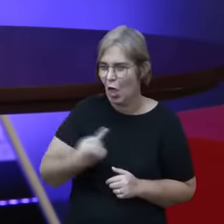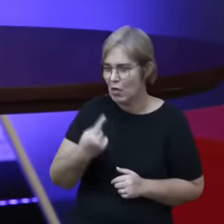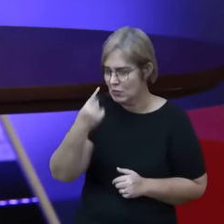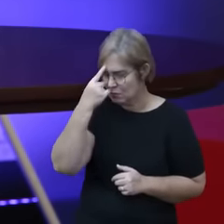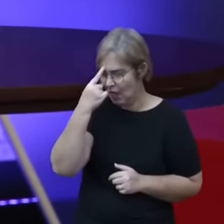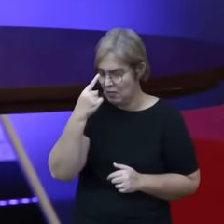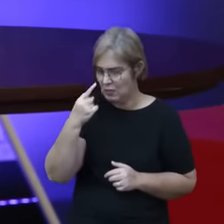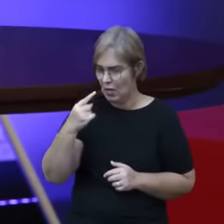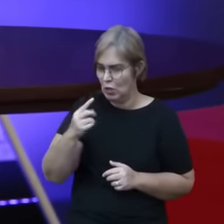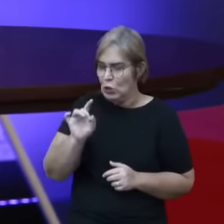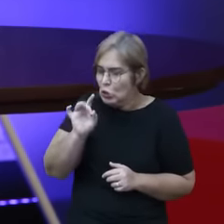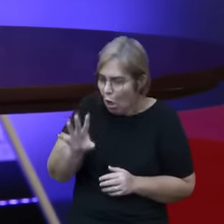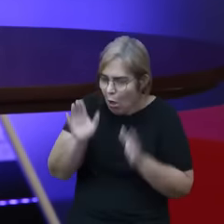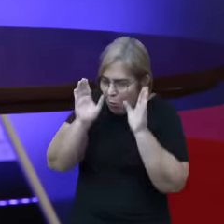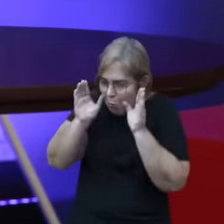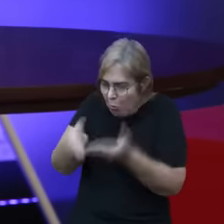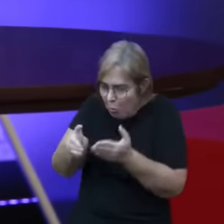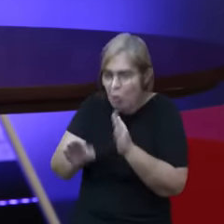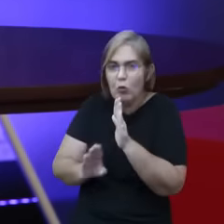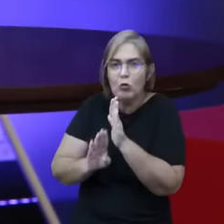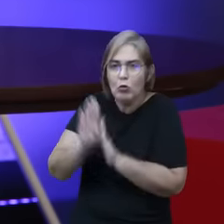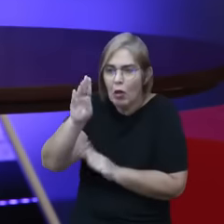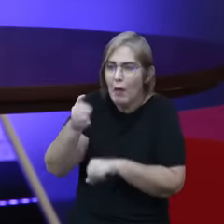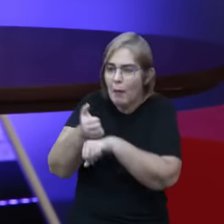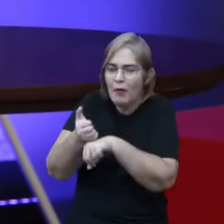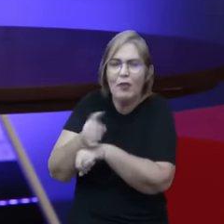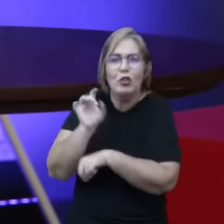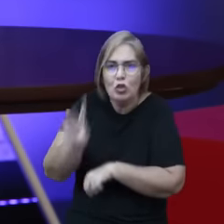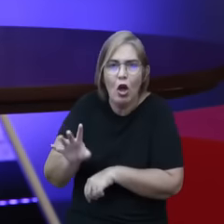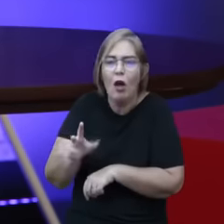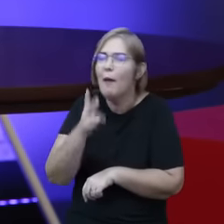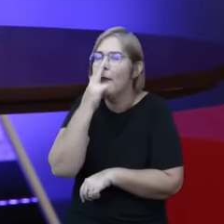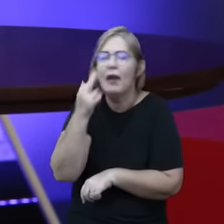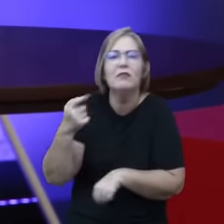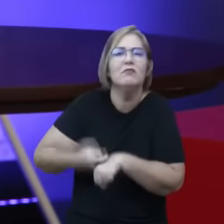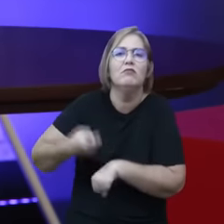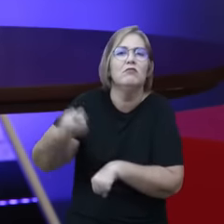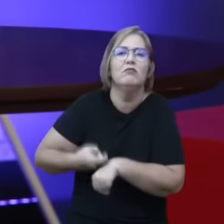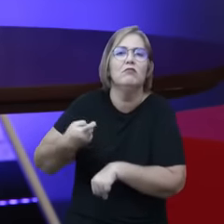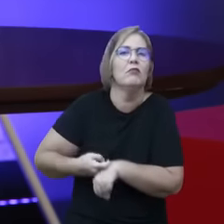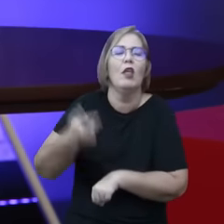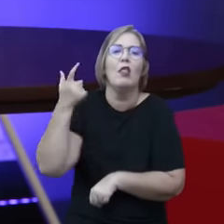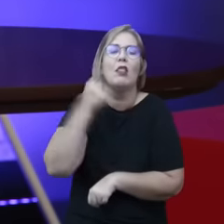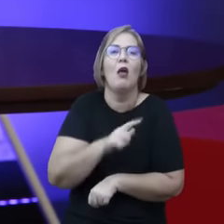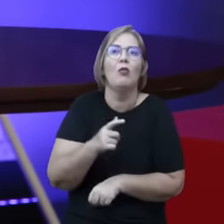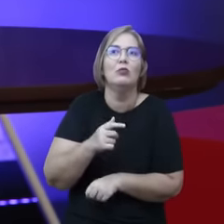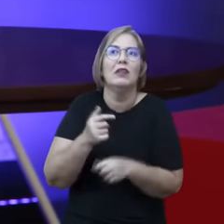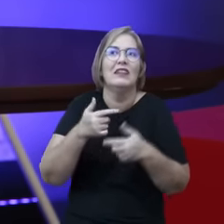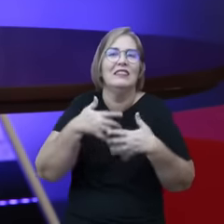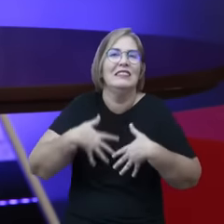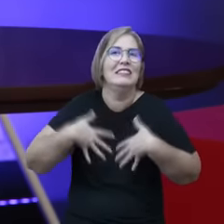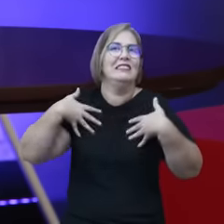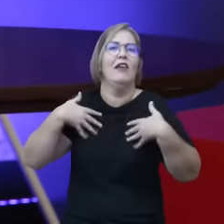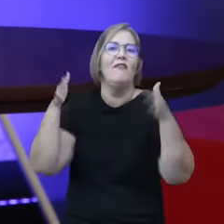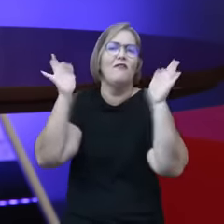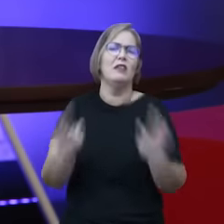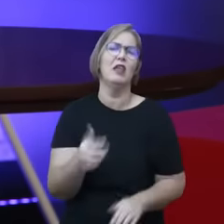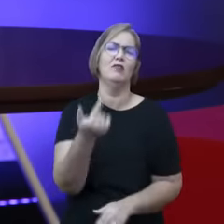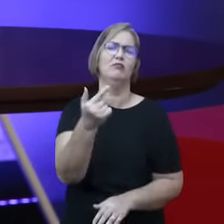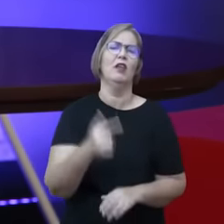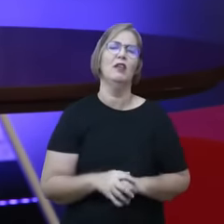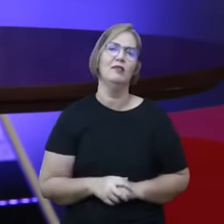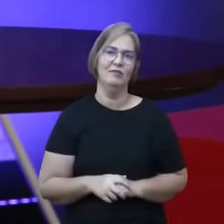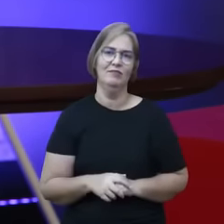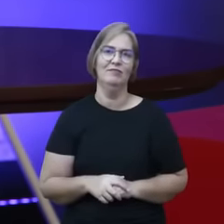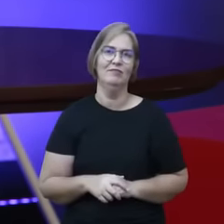nisso, inclusive o sentido dessas coisas se perde também, né? Eh, essas coisas que teriam um grande sentido,